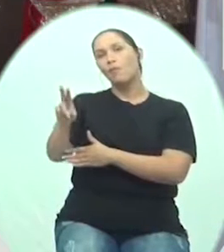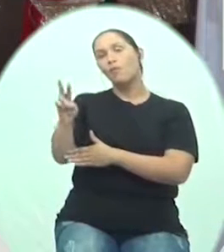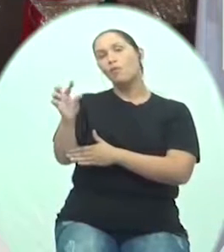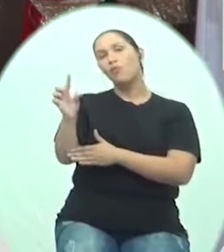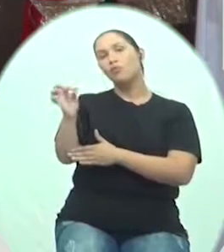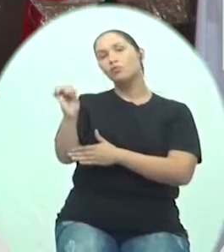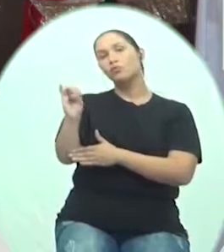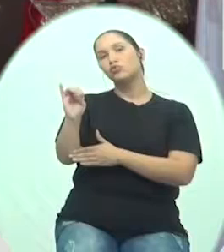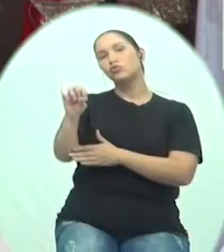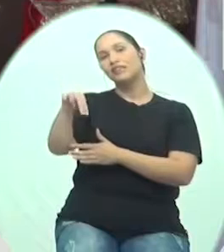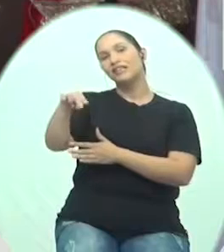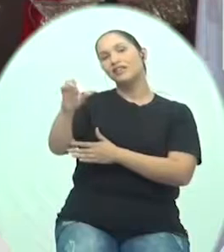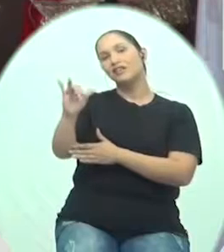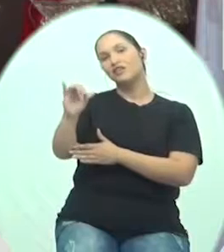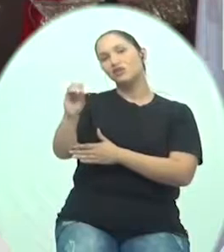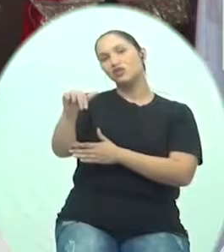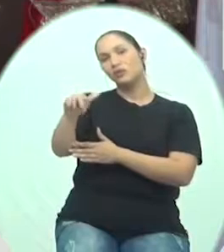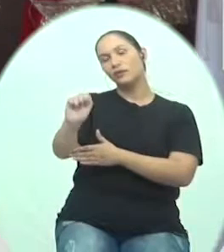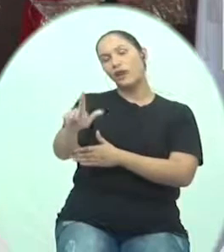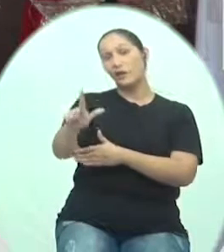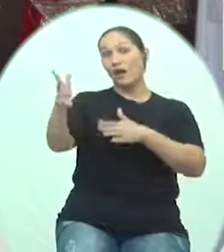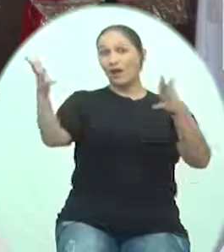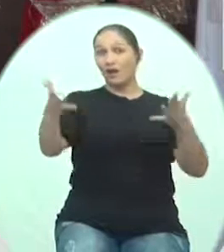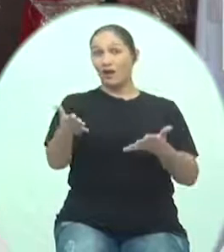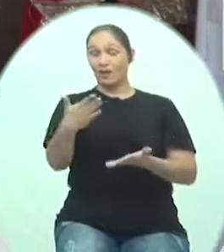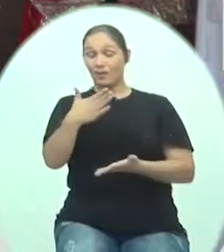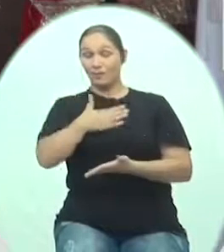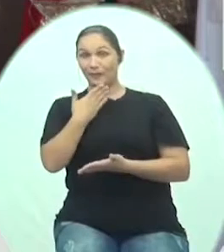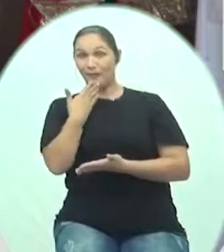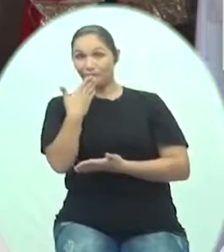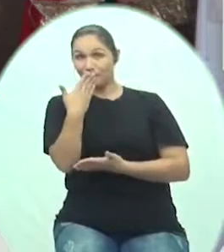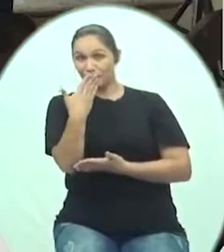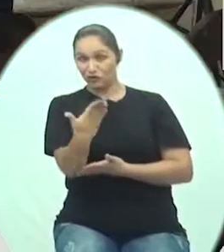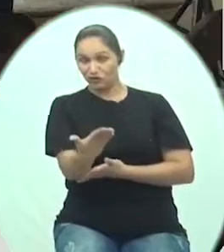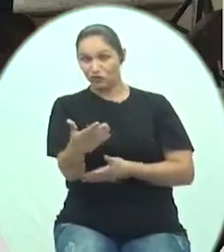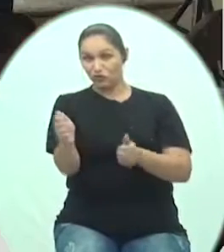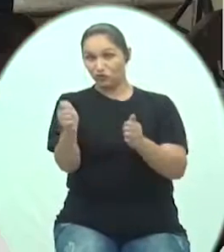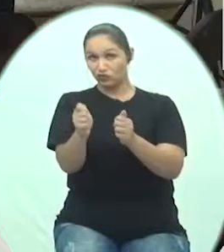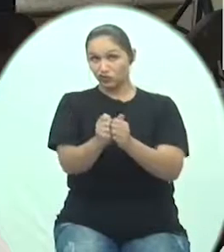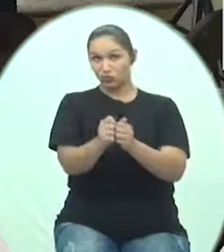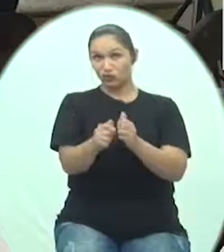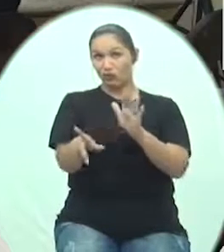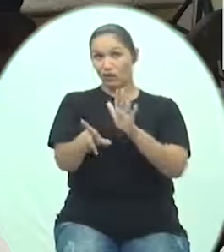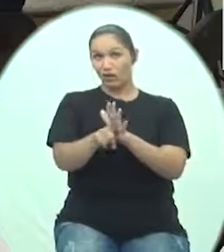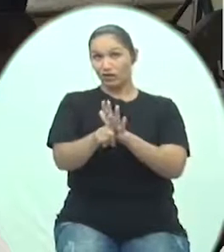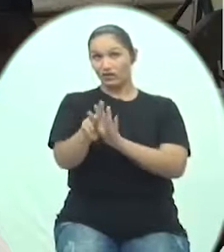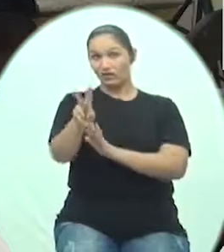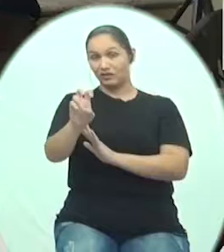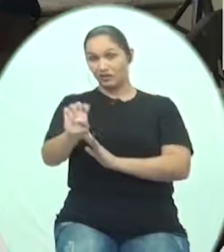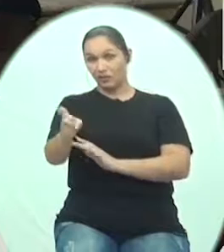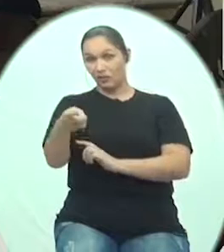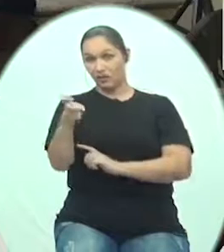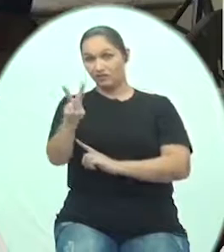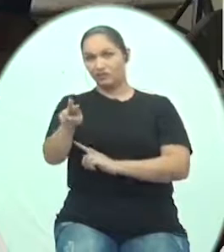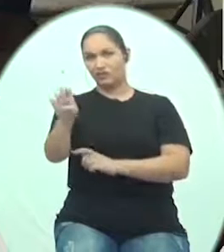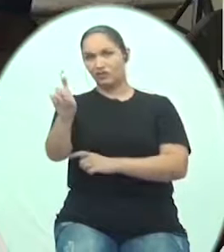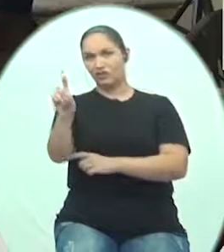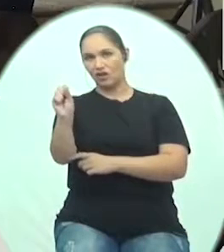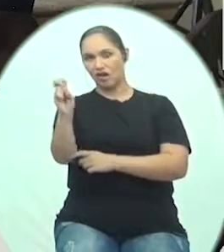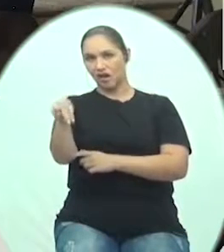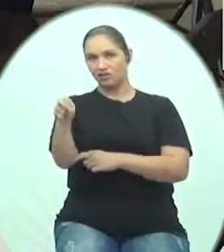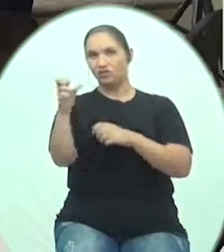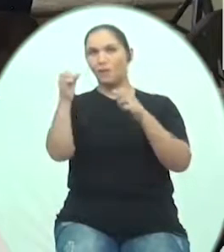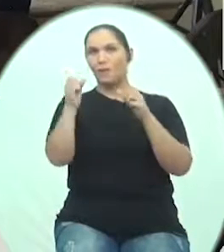para que junto com essa lei do vereador Edson Aurélio se complemente com o monumento após a exposição a do